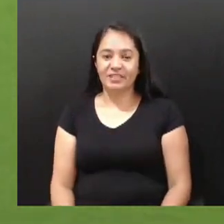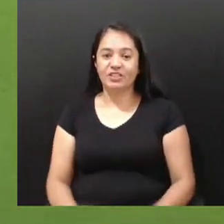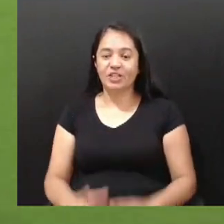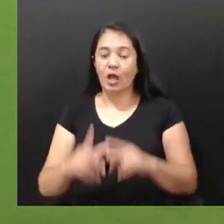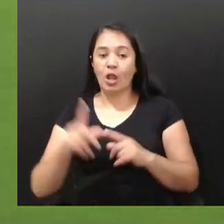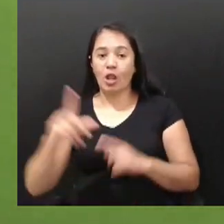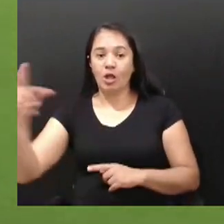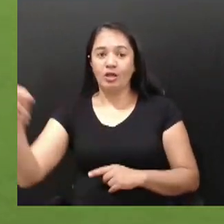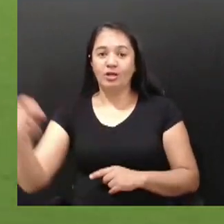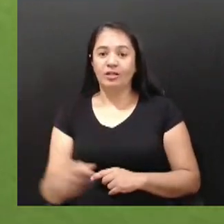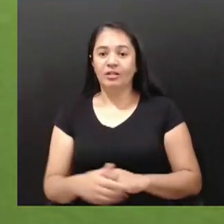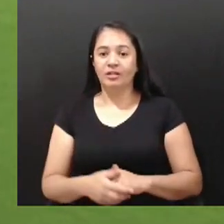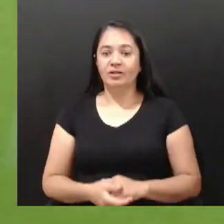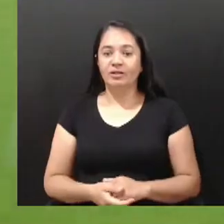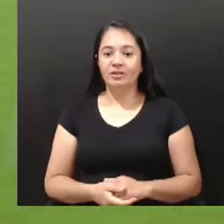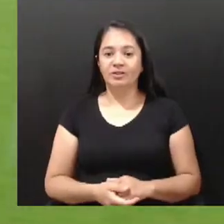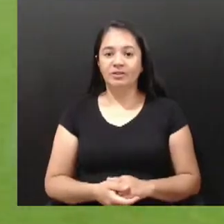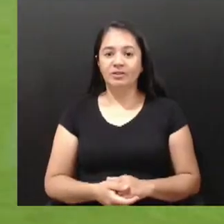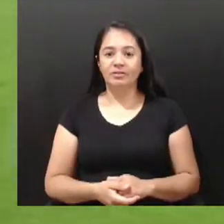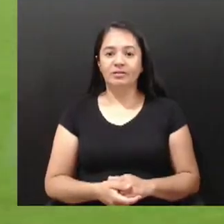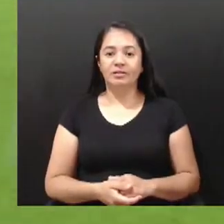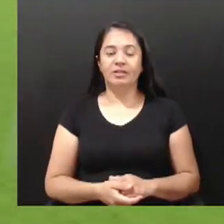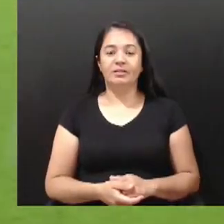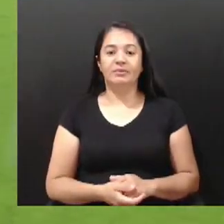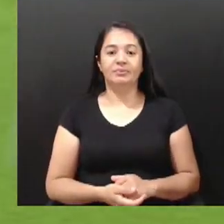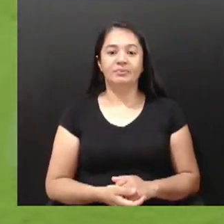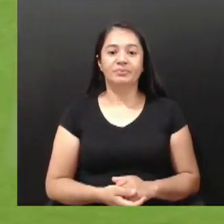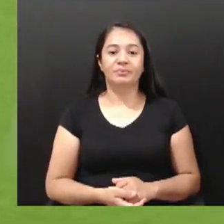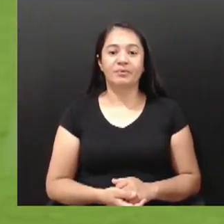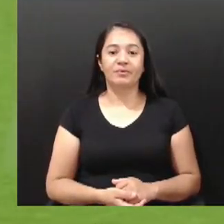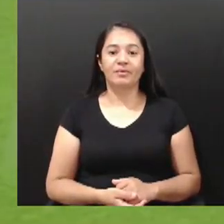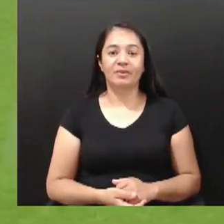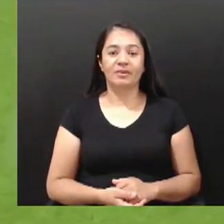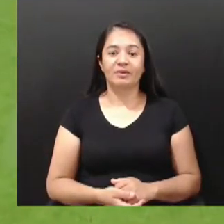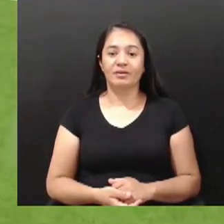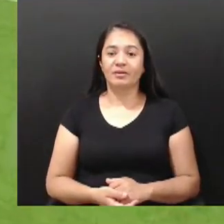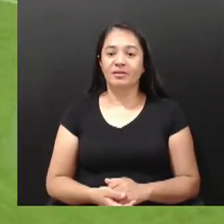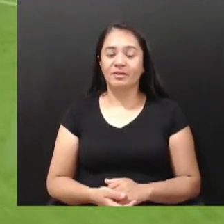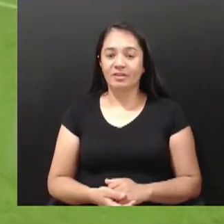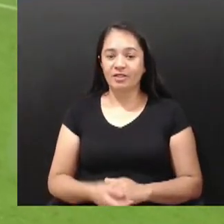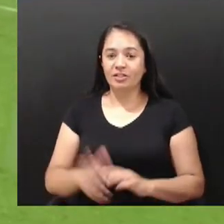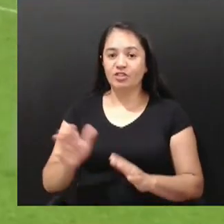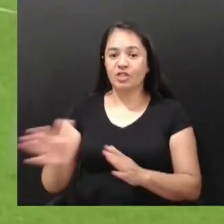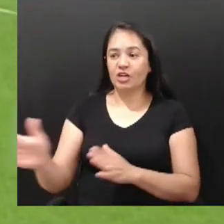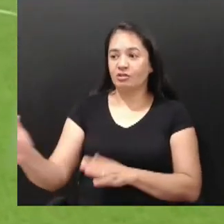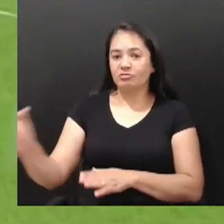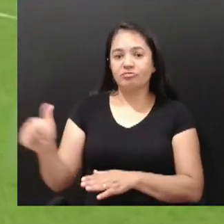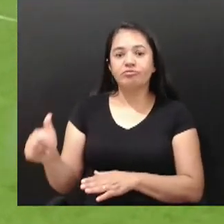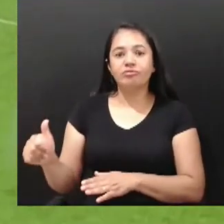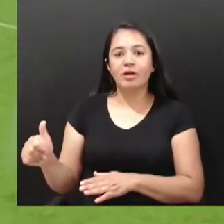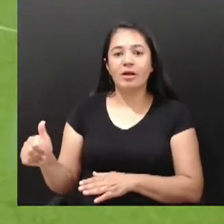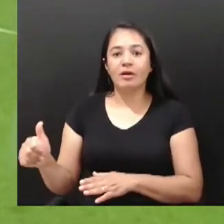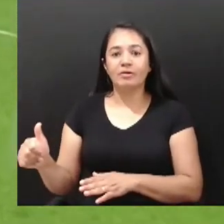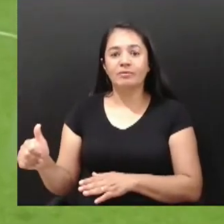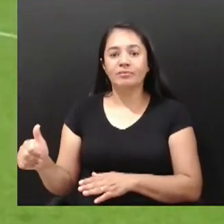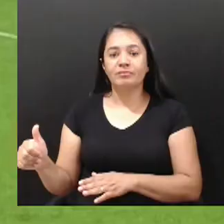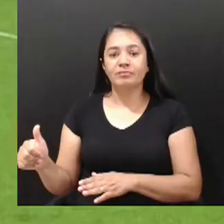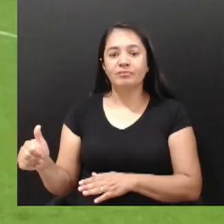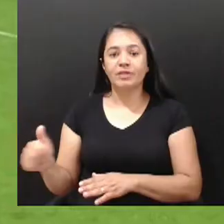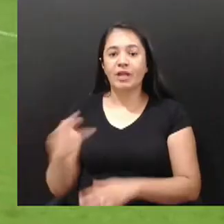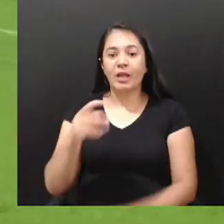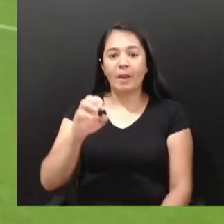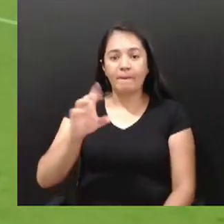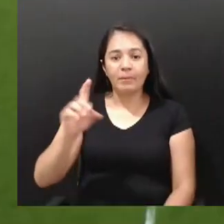goleirão, 2-1. Clinton chamou Kevin para dançar, bateu e Pedro Rocha fez